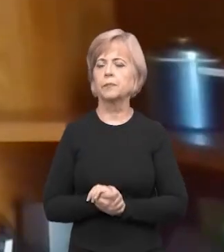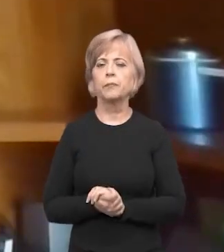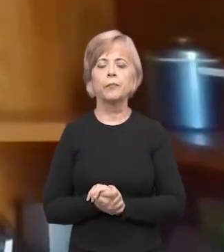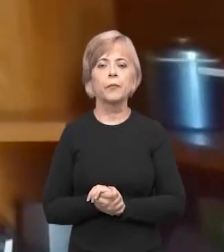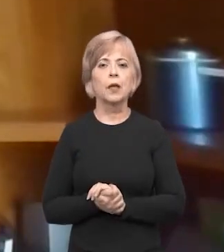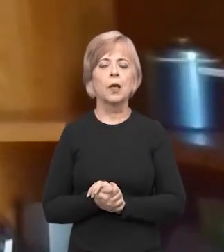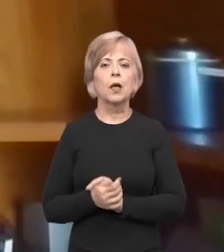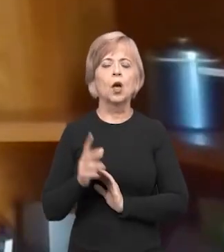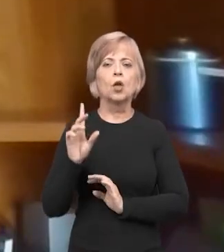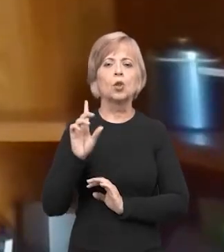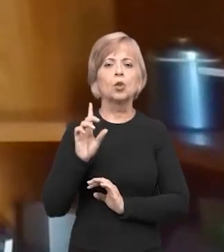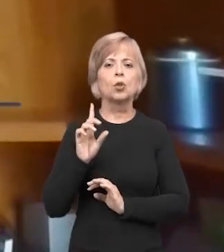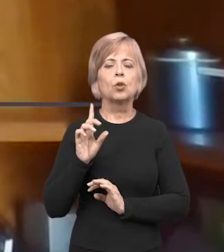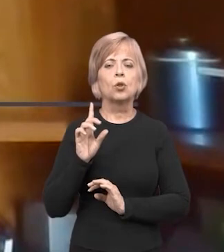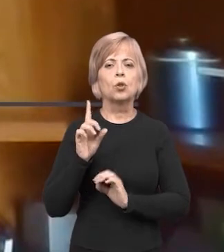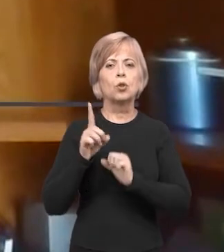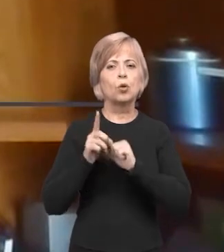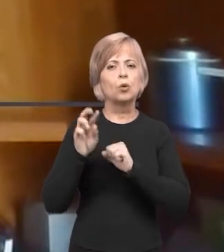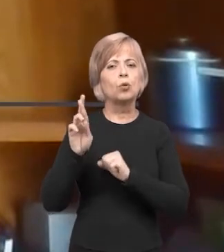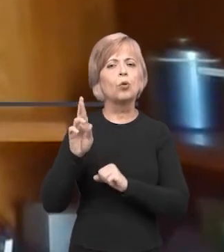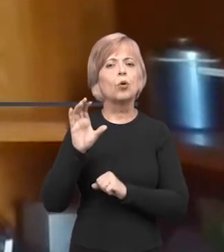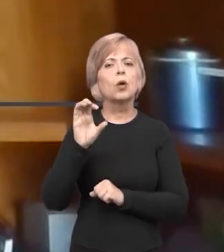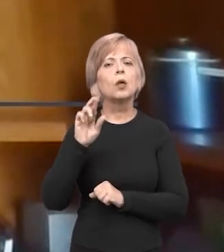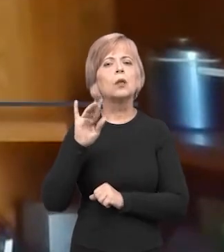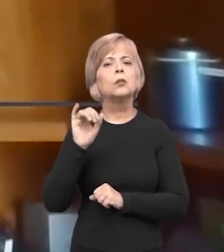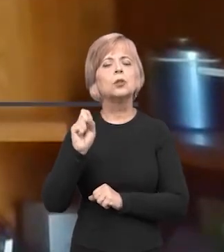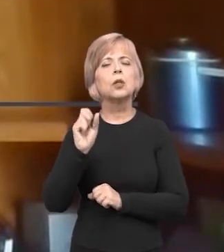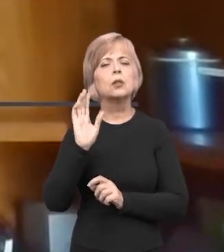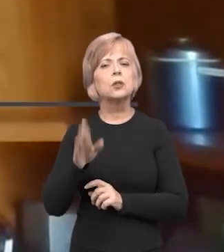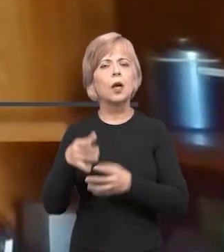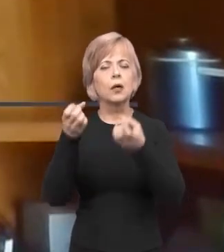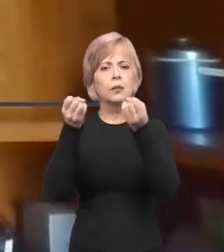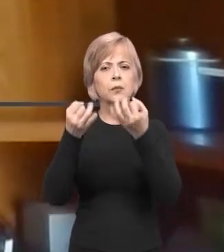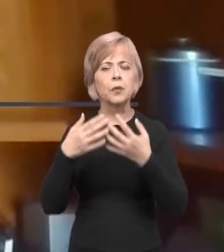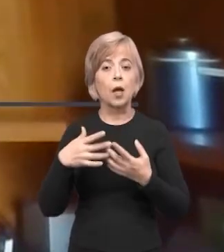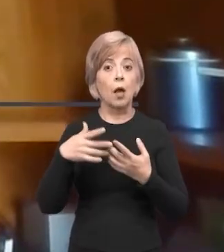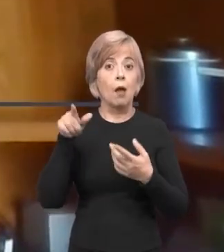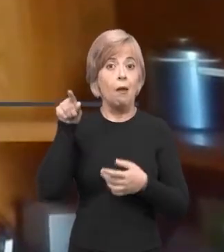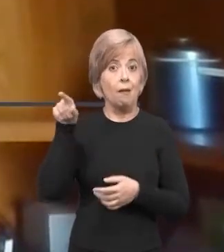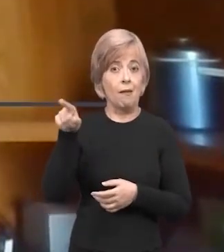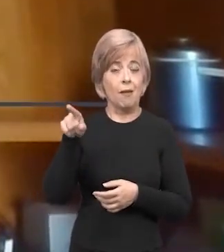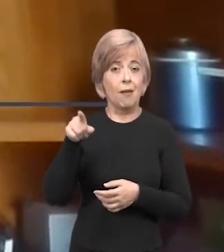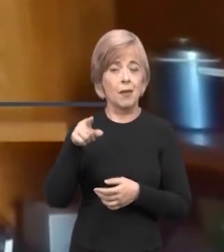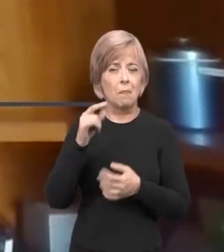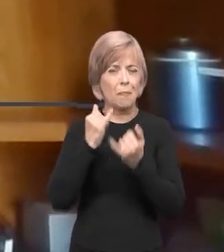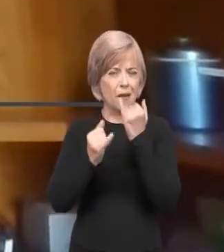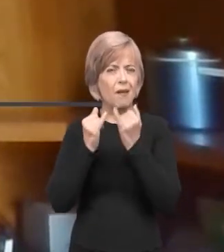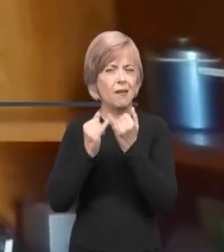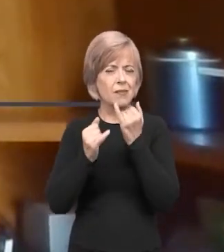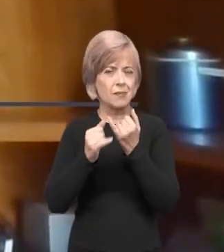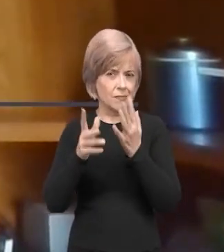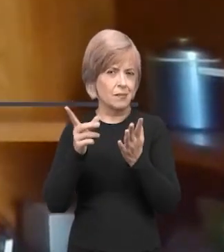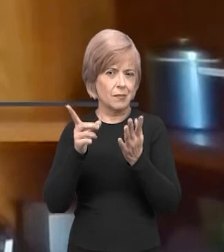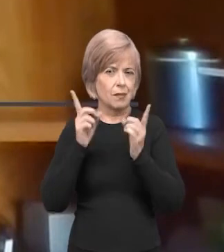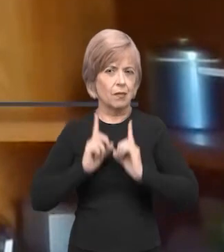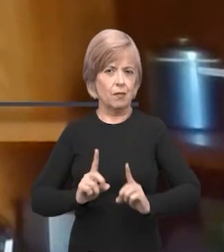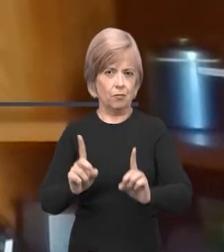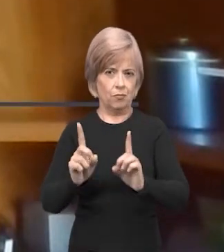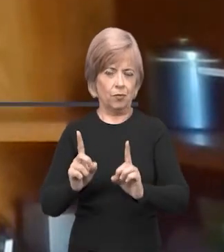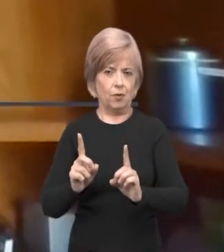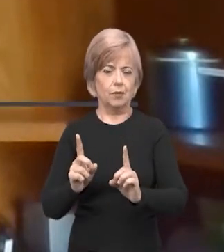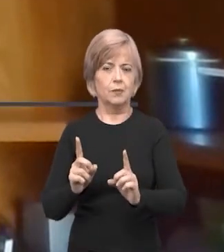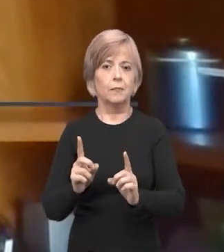doutora Cristiane Branquinho já falou com relação ao idoso, mas a atuação foi um pouco parecida com relação à pessoa com deficiência. Desde o início